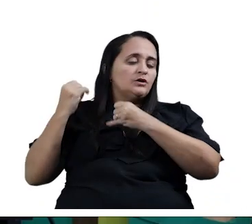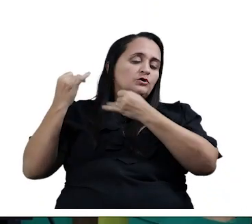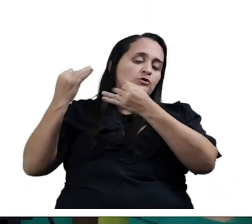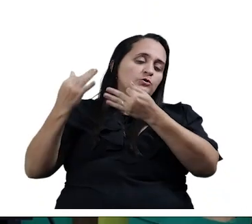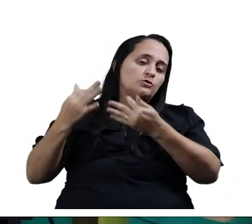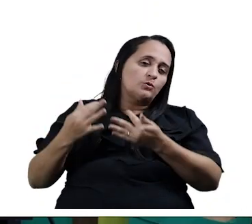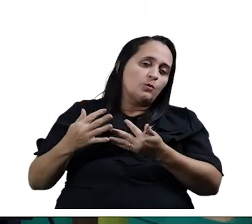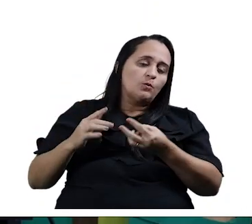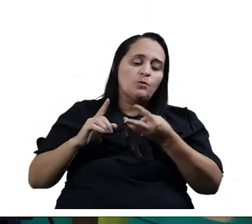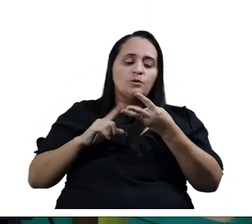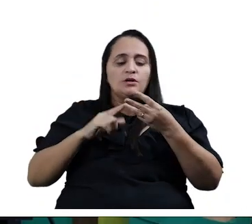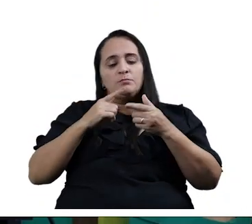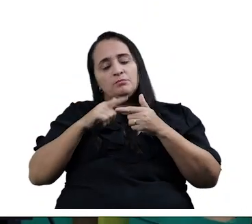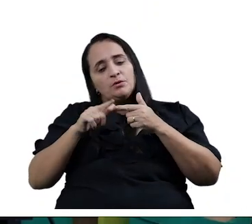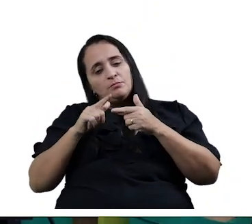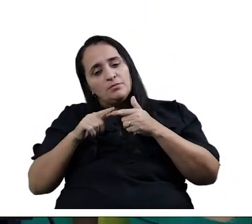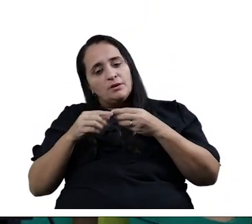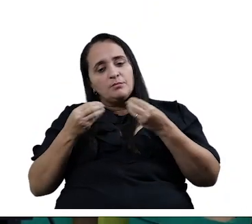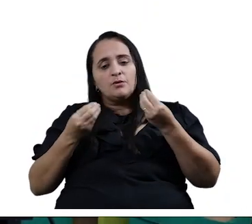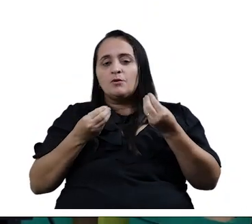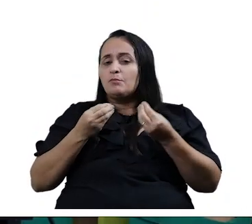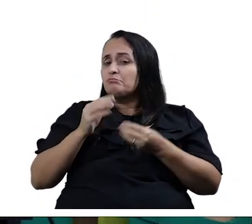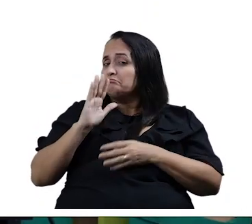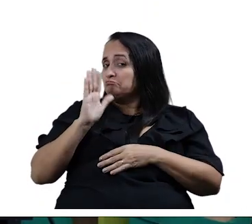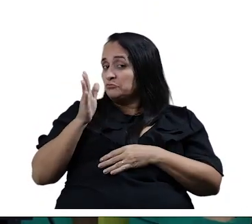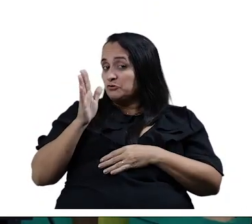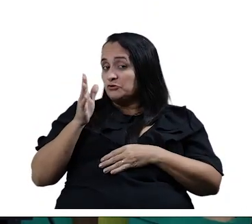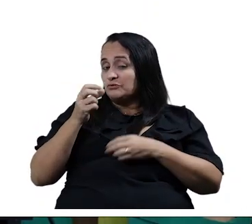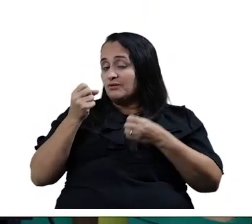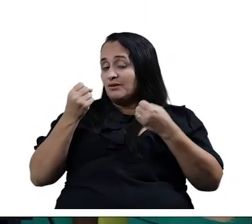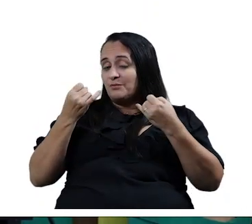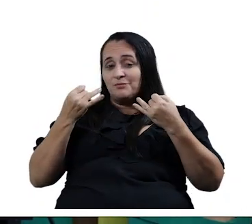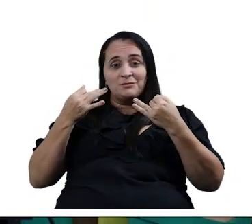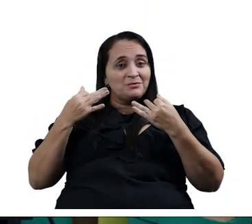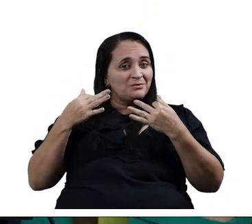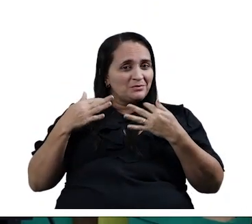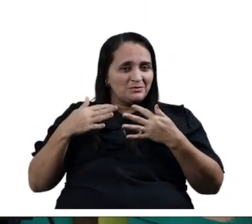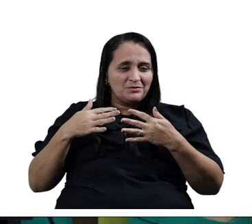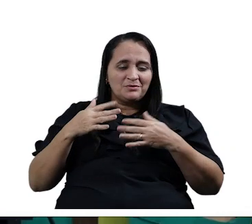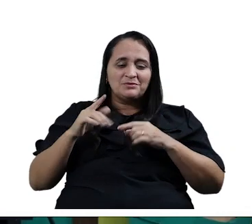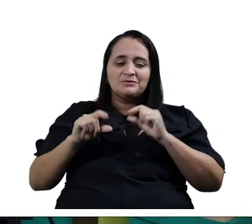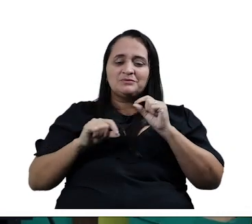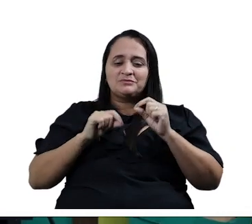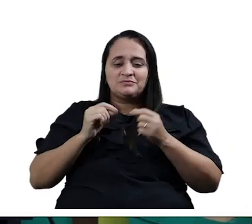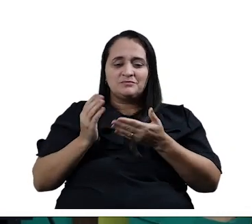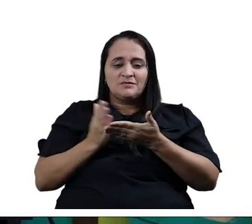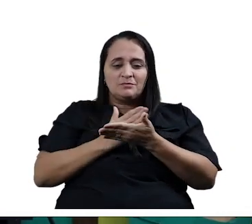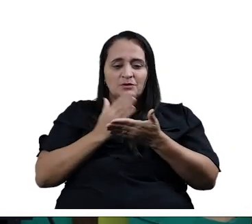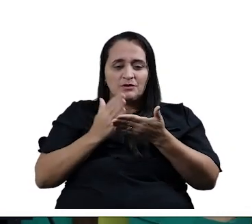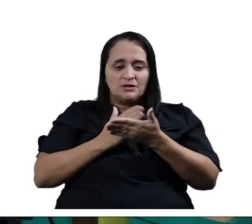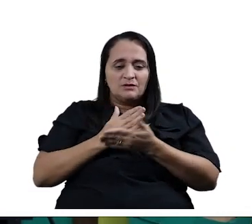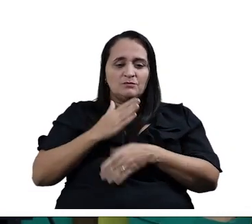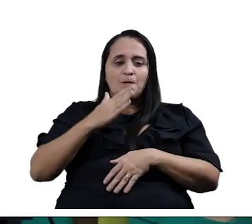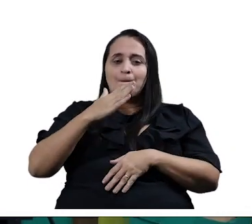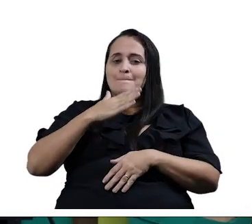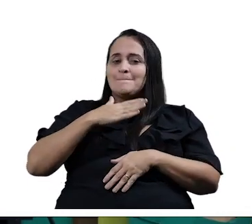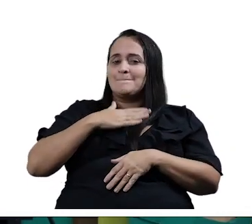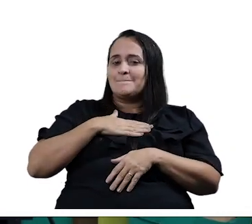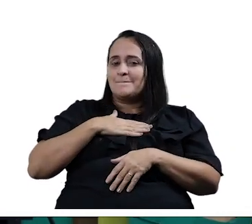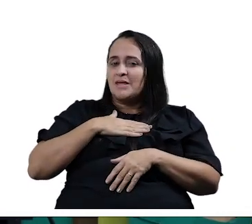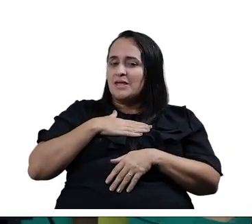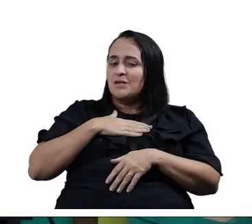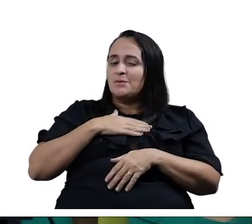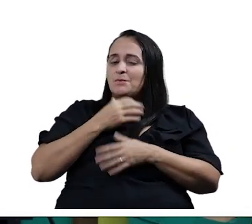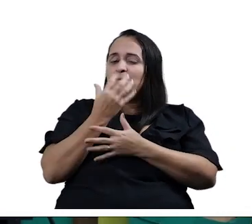personagem, enredo, problema. Então, eu trouxe para você já um conto que é tirado do livro Meu Pé